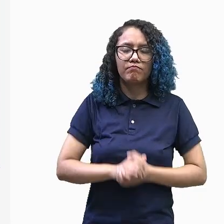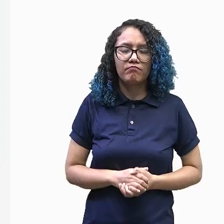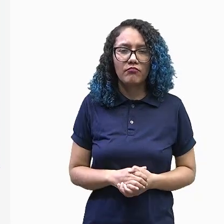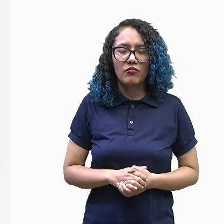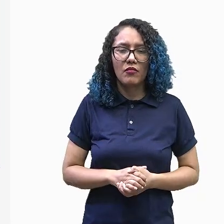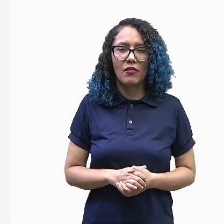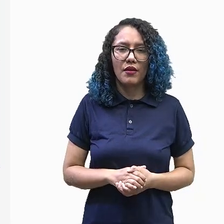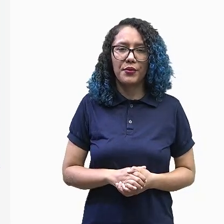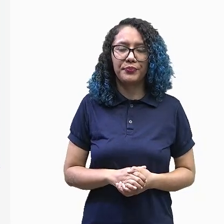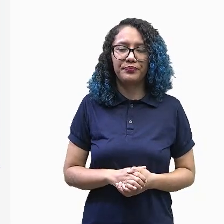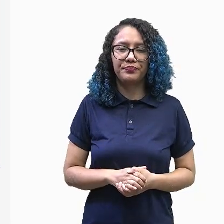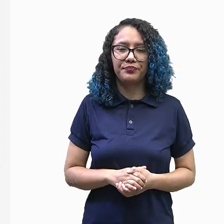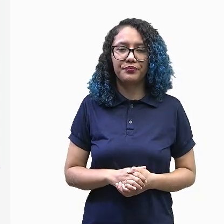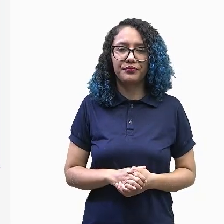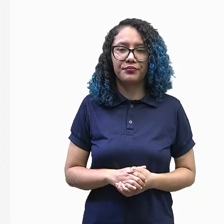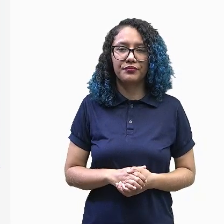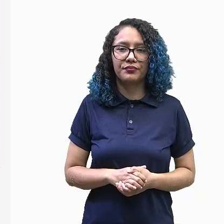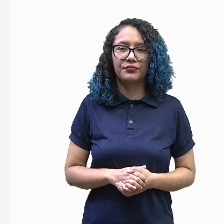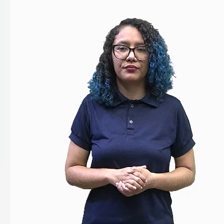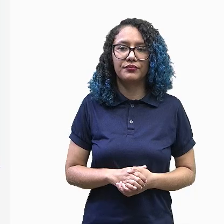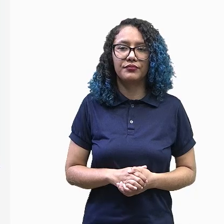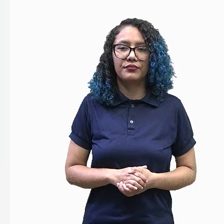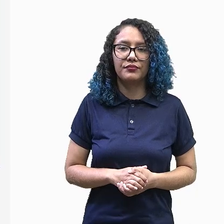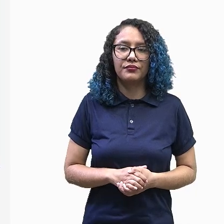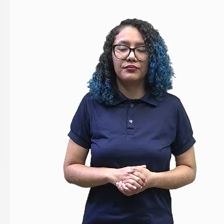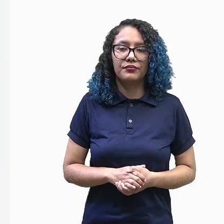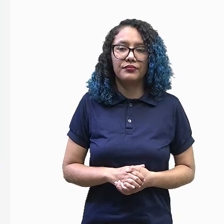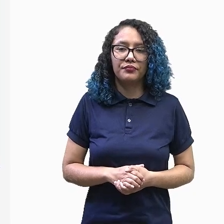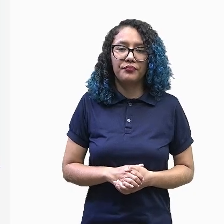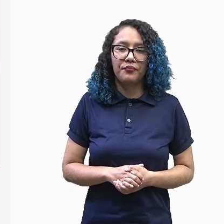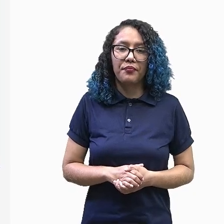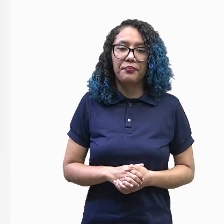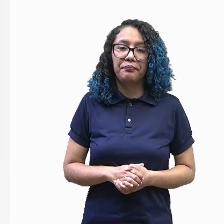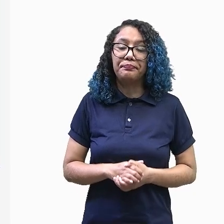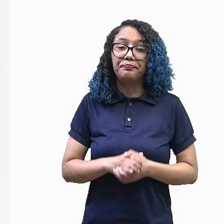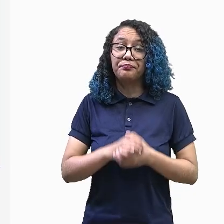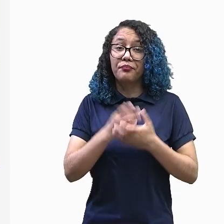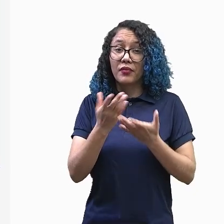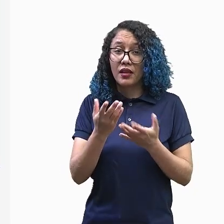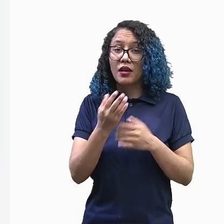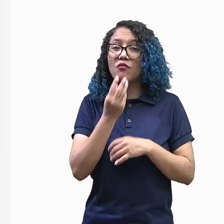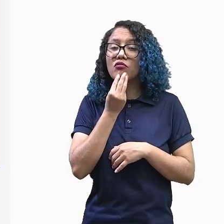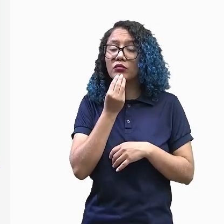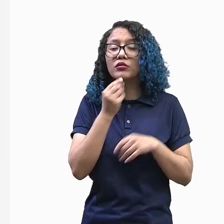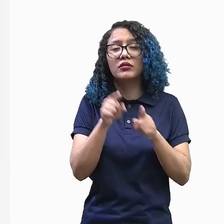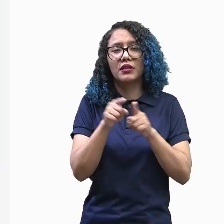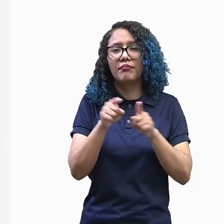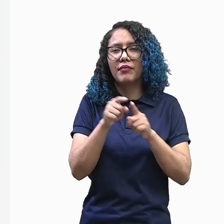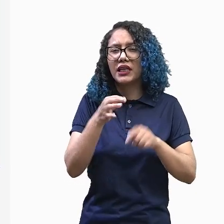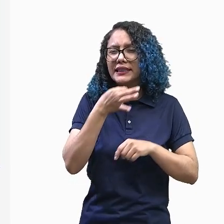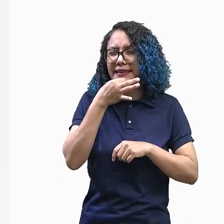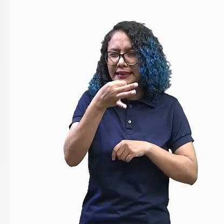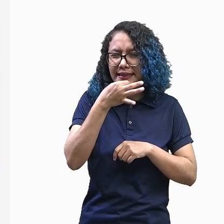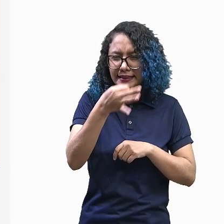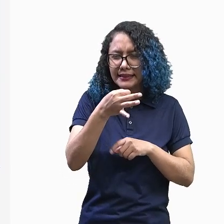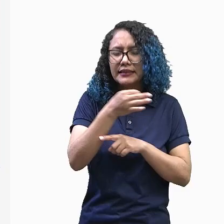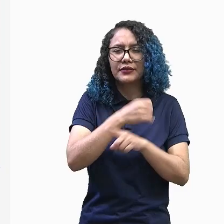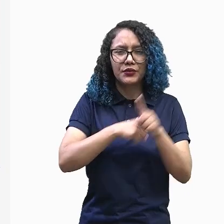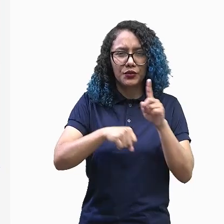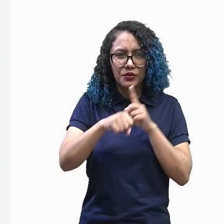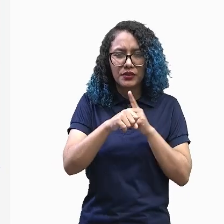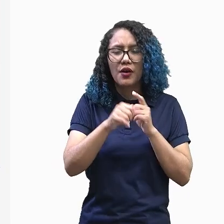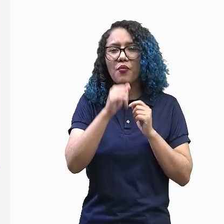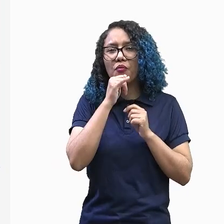tamanha. E o Machado de Assis também faz o quê? Uma crítica, né? Uma crítica social que mostra as